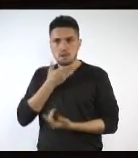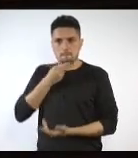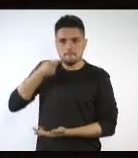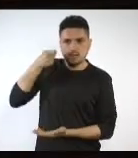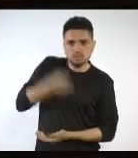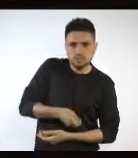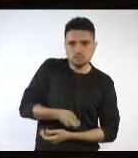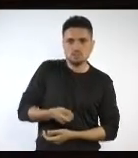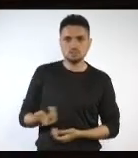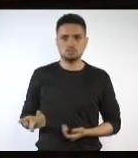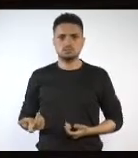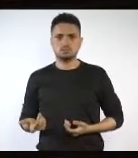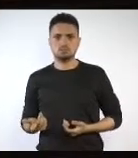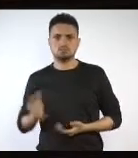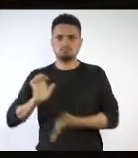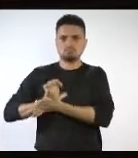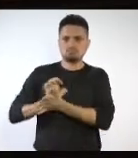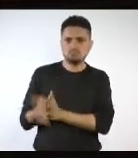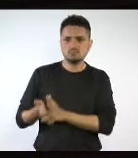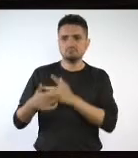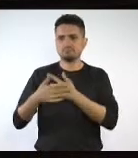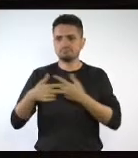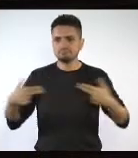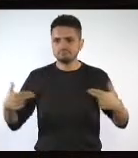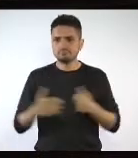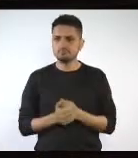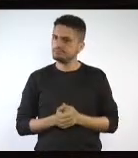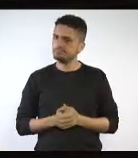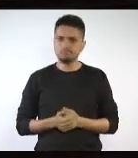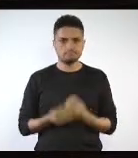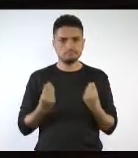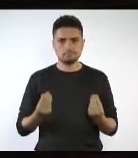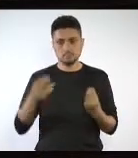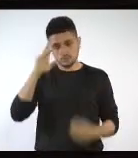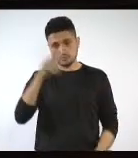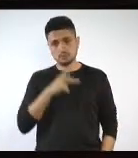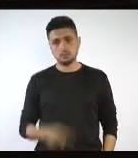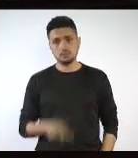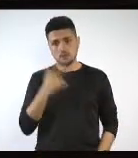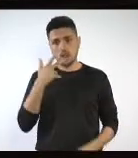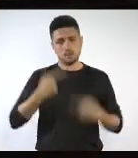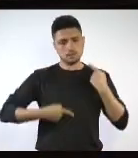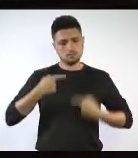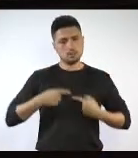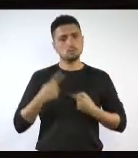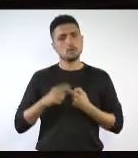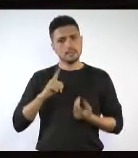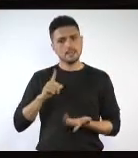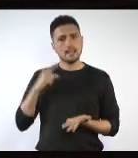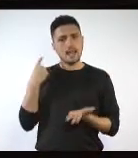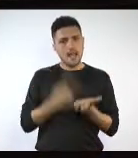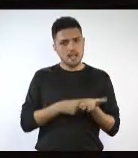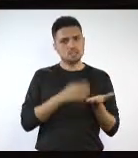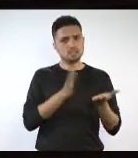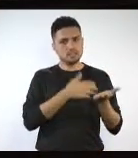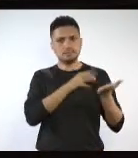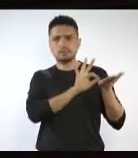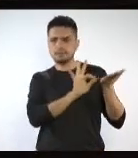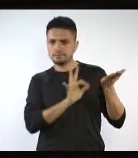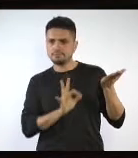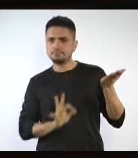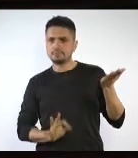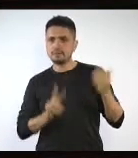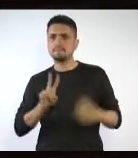machistas. Enfim, senhora presidenta, trazendo todo esse debate, porque a gente vai ter uma agenda extensa no 8